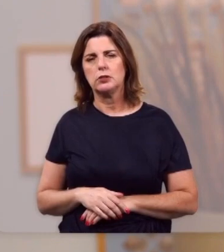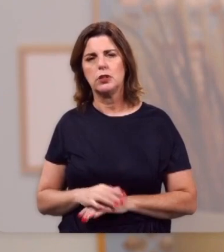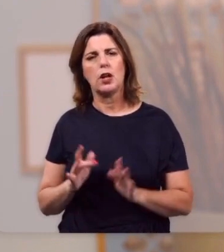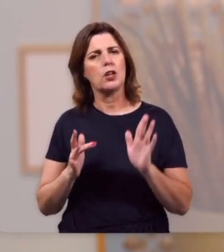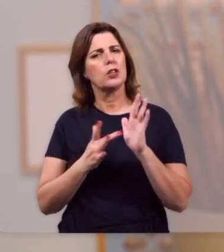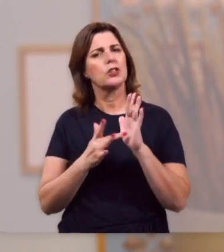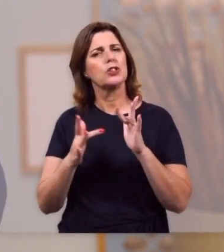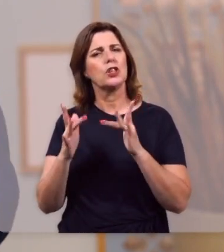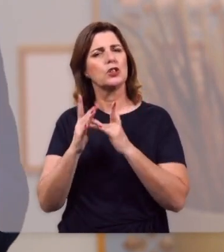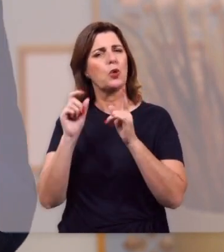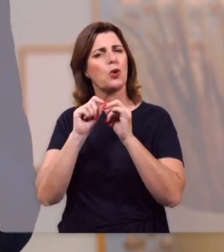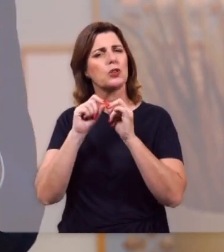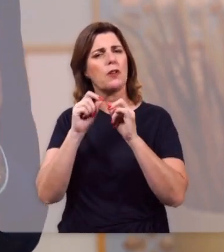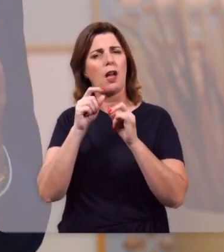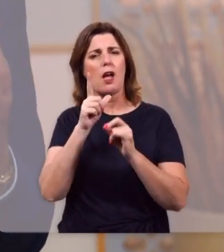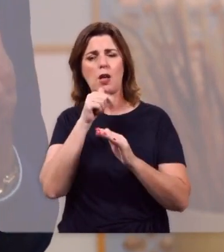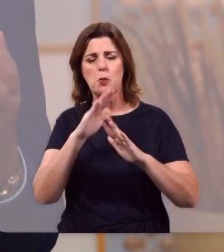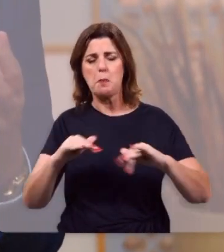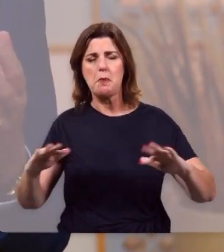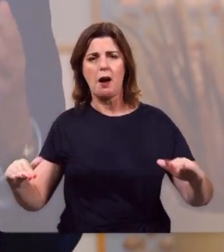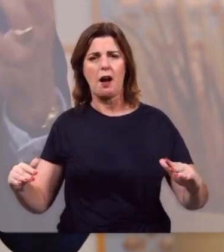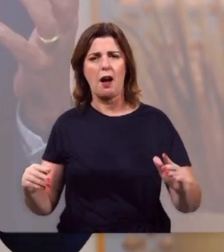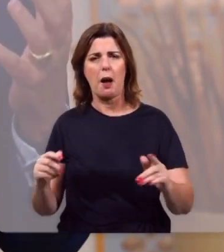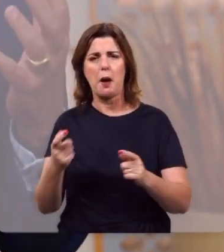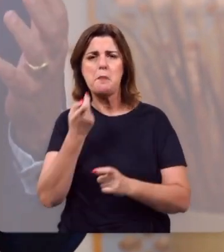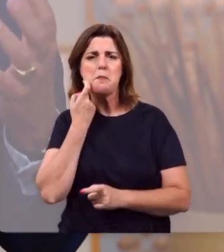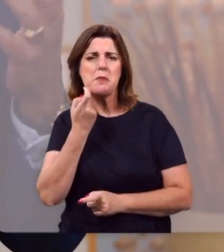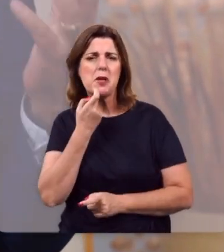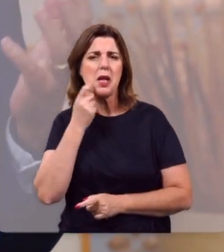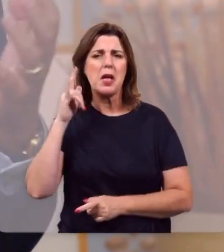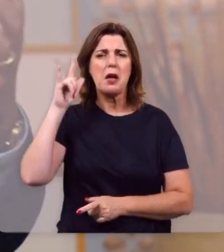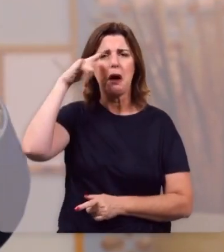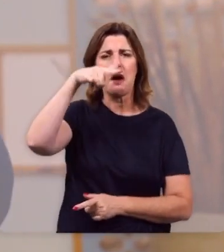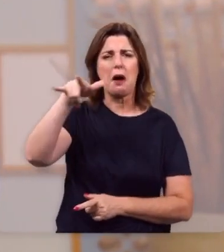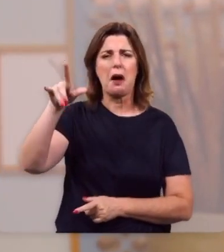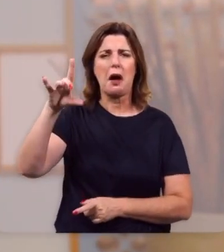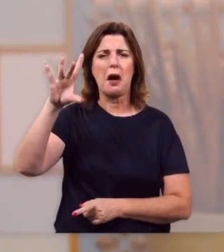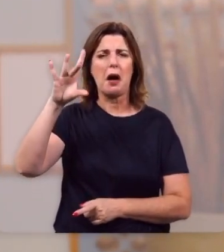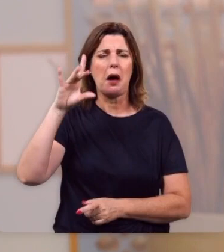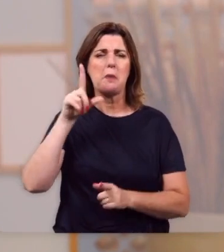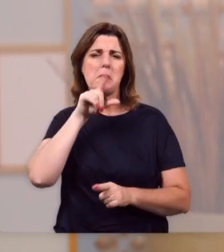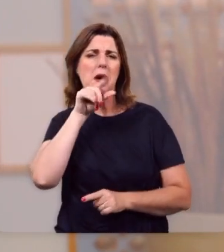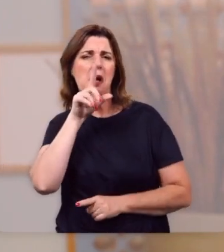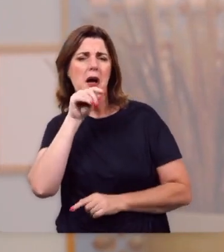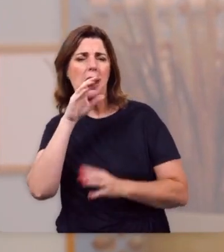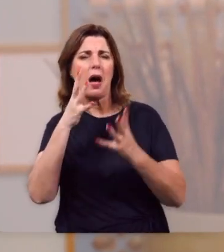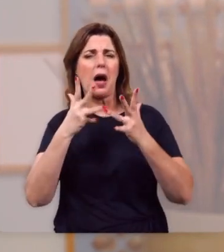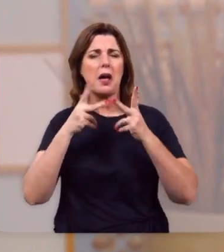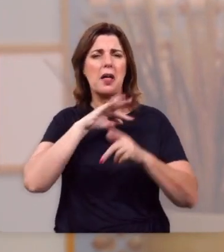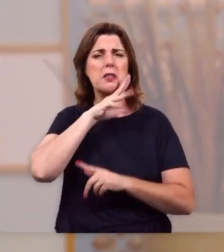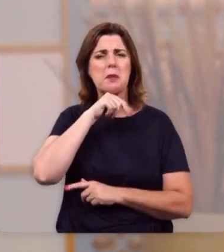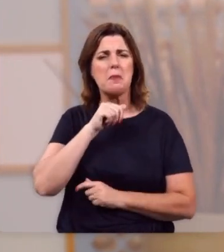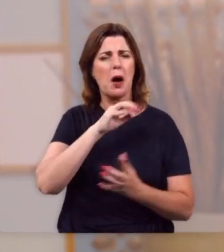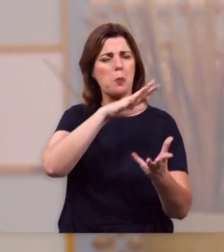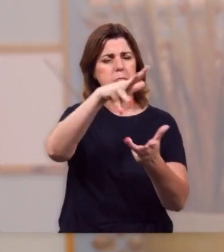Jesus que criou o mar, os peixes, as aves, os animais, o universo,